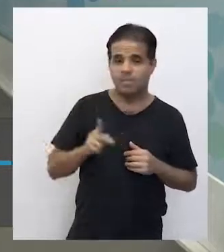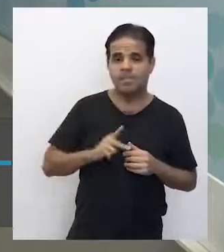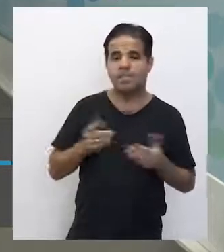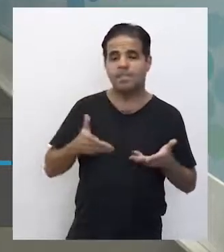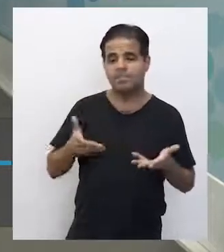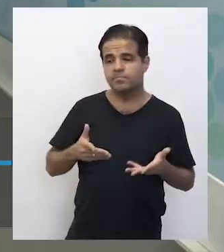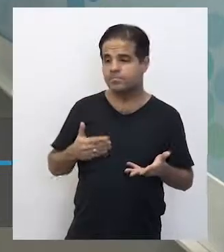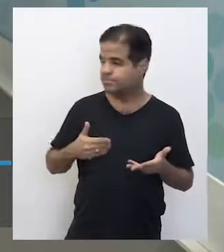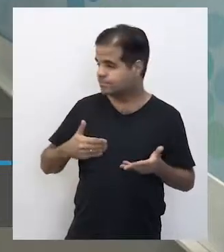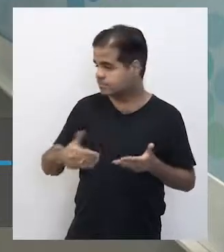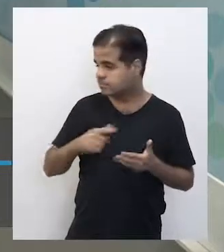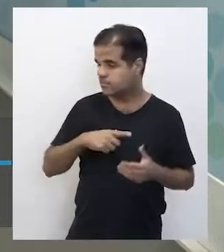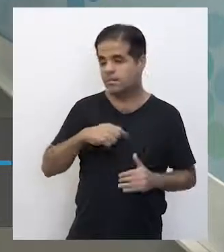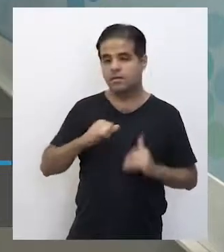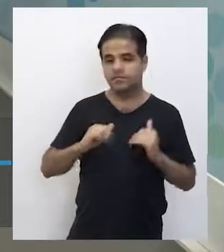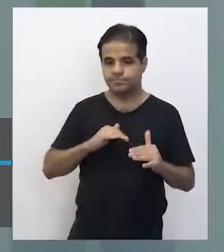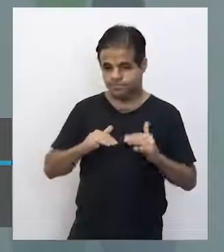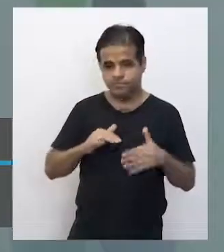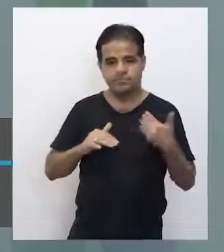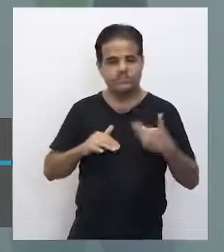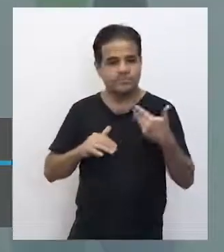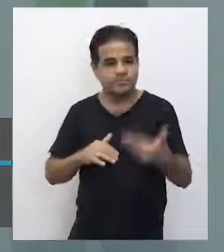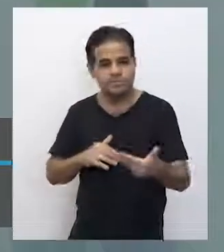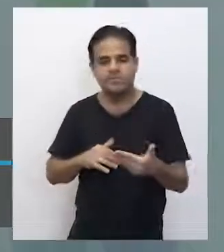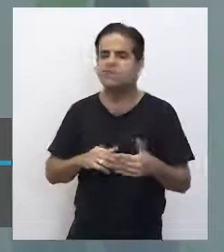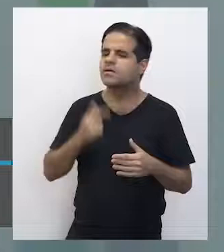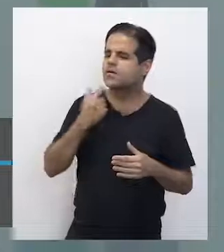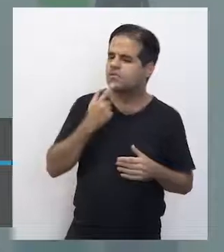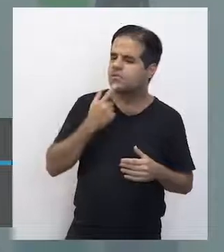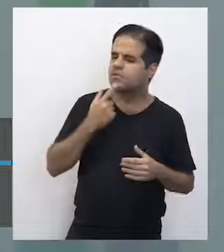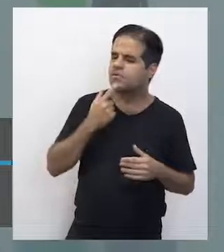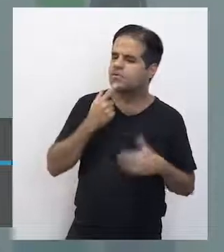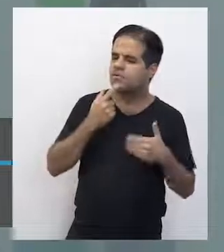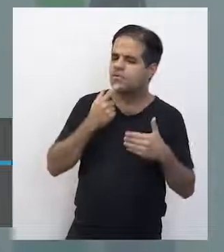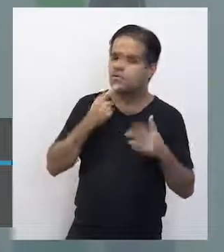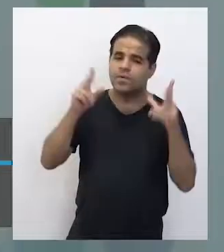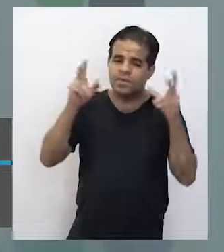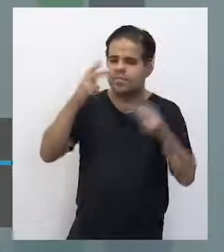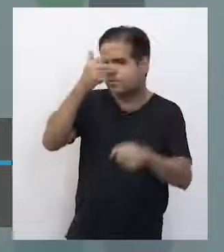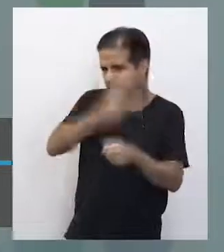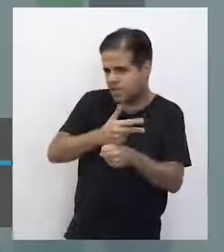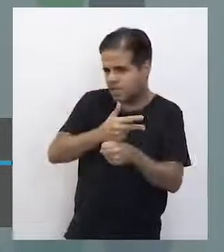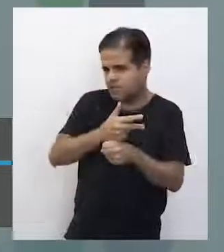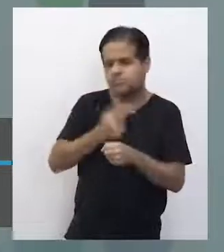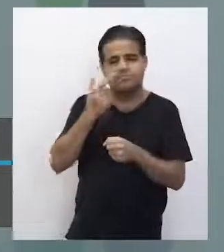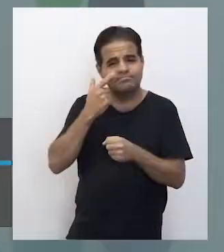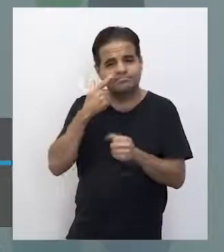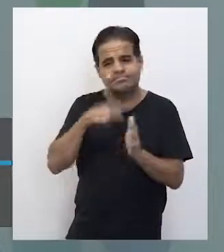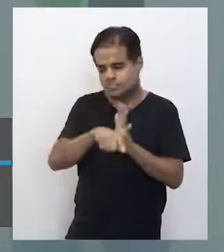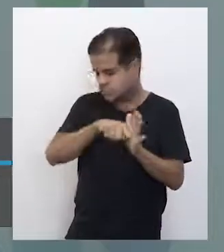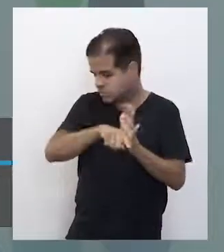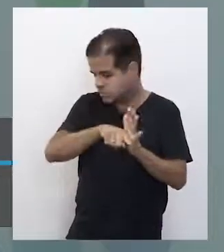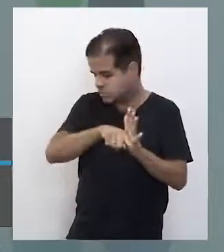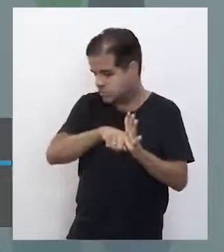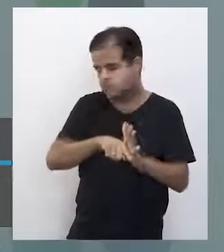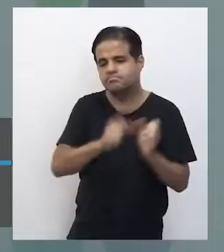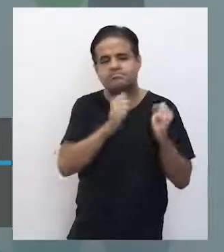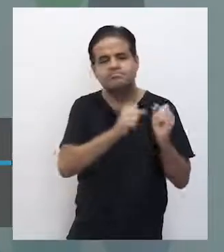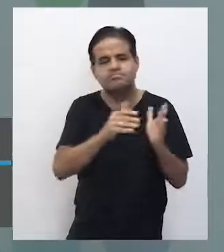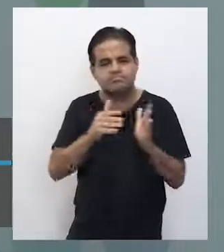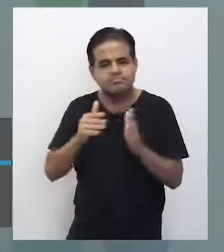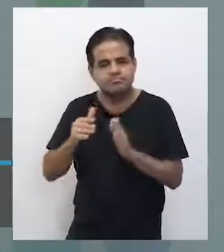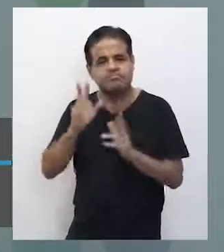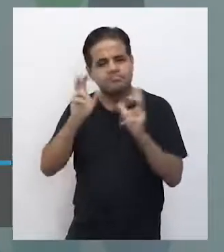um outro momento. Vocês vão assistir a um vídeo e aí com esse vídeo também a gente vai analisar esses processos de